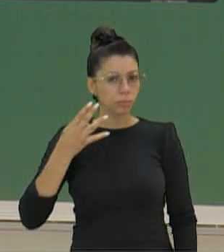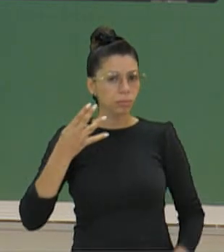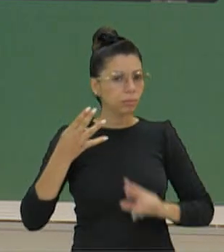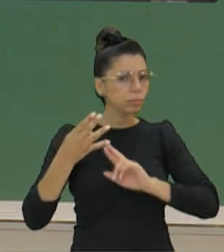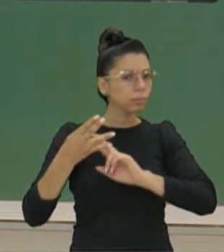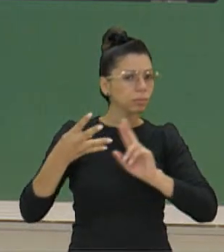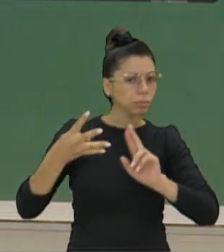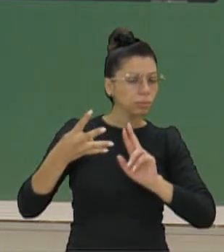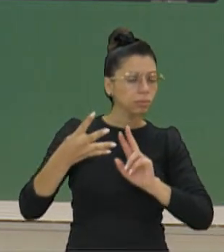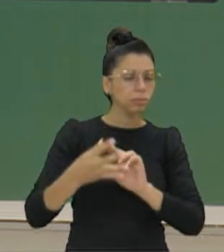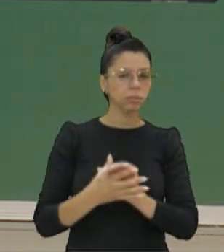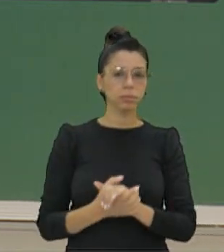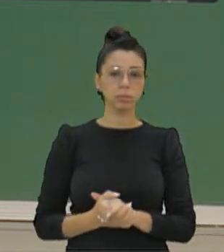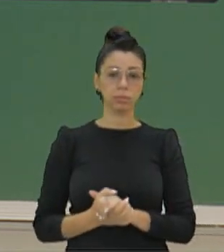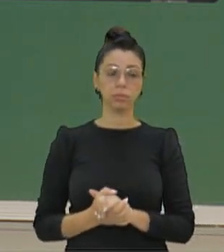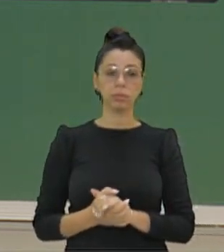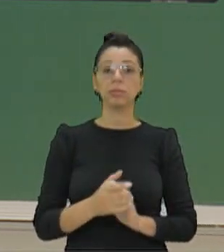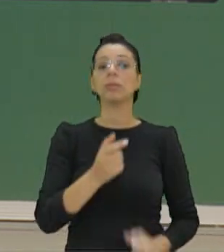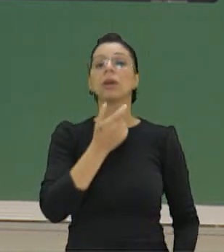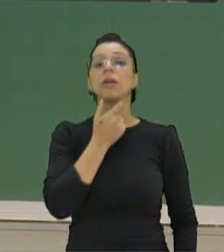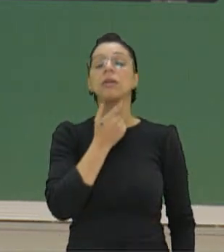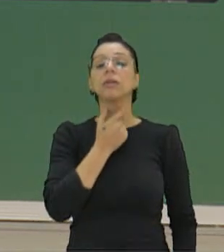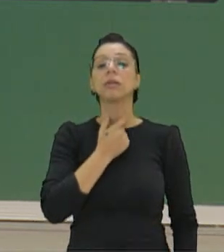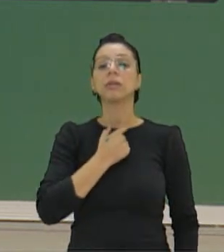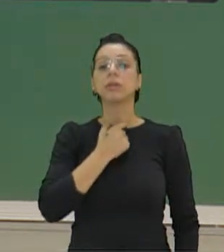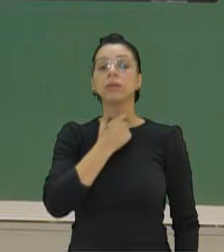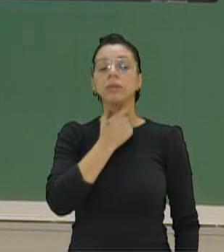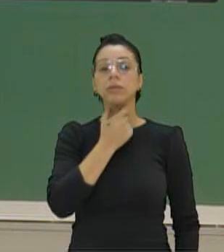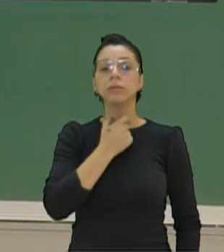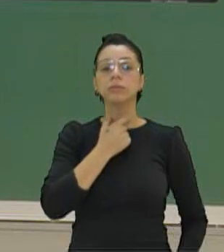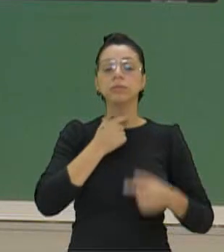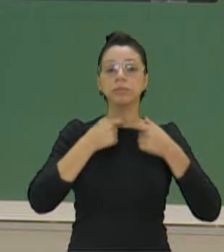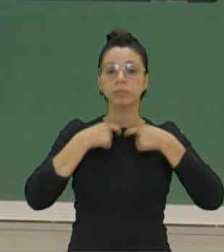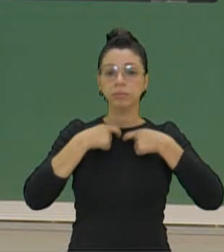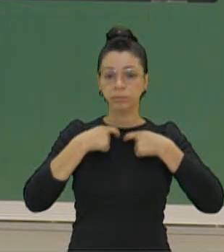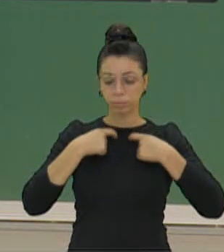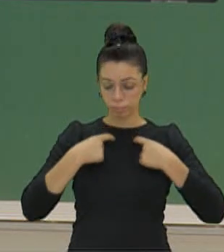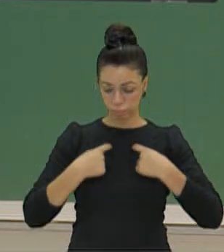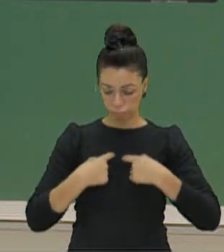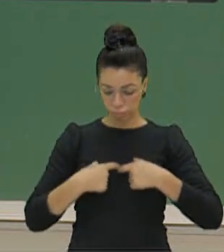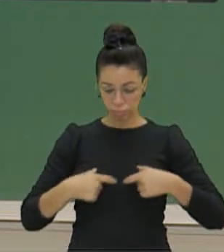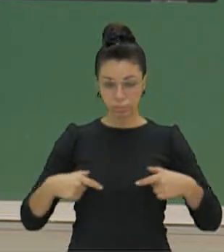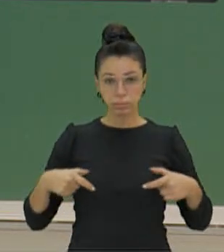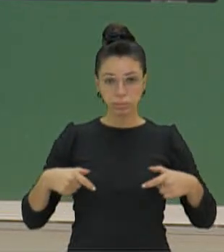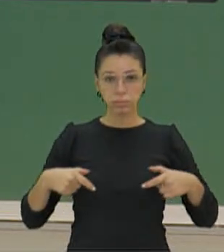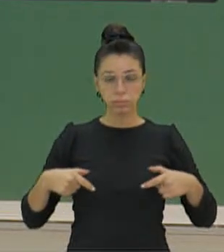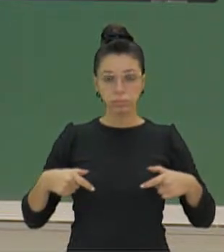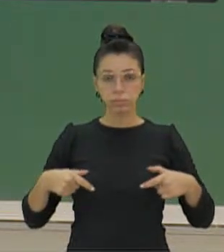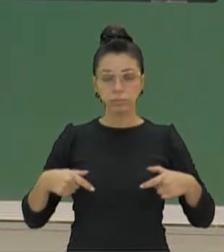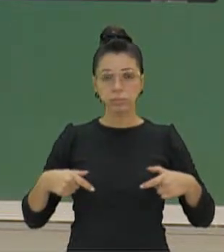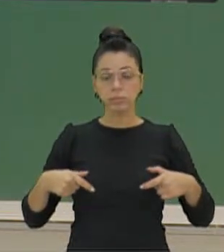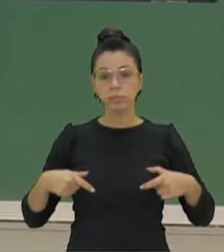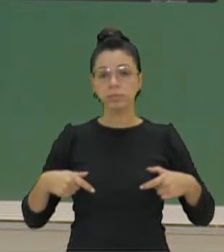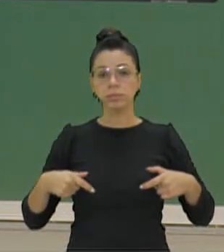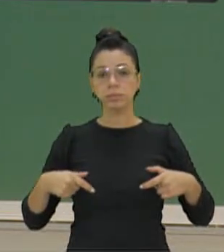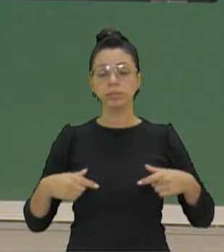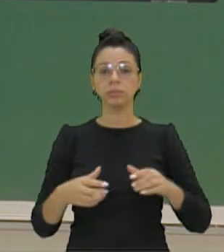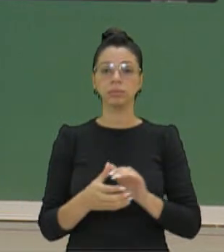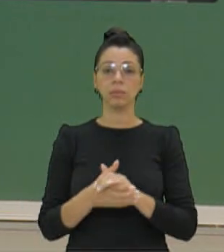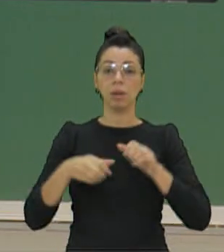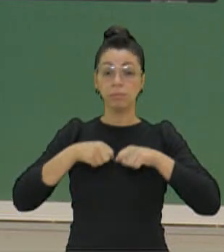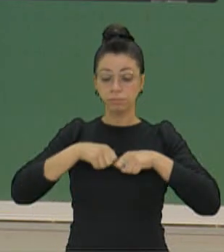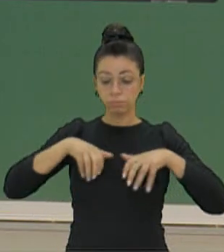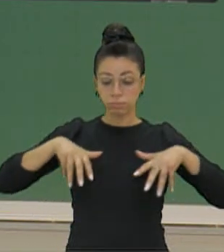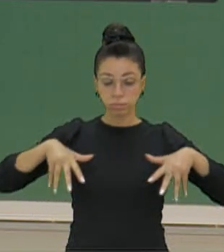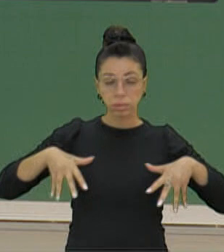dela? Quando a traqueia bifurca, quando ela abre, né, e vai entrar ali nos pulmões, se ramificando, a gente